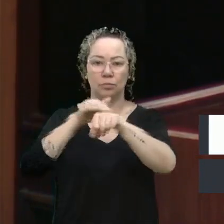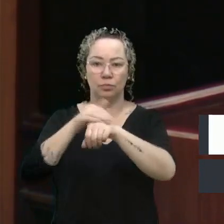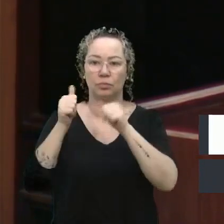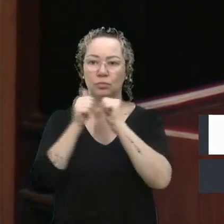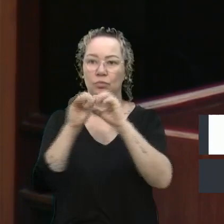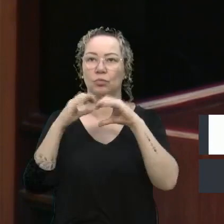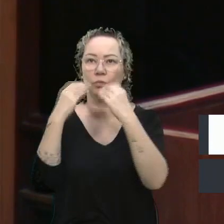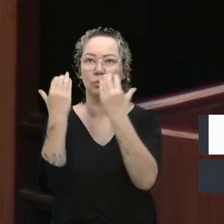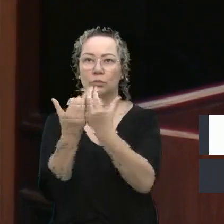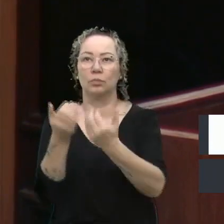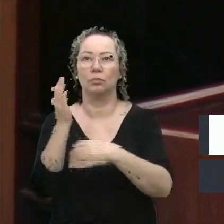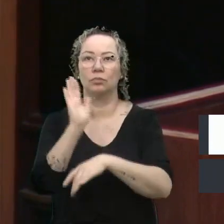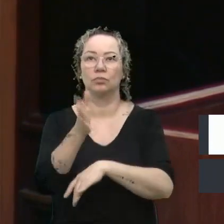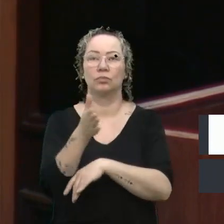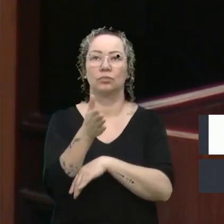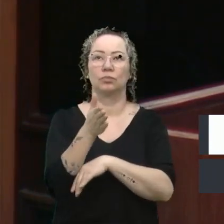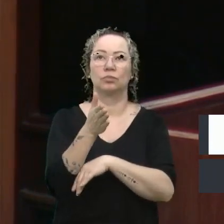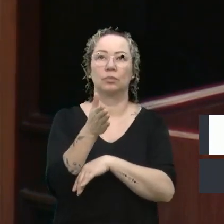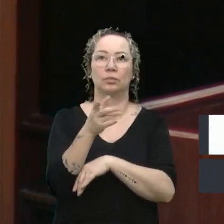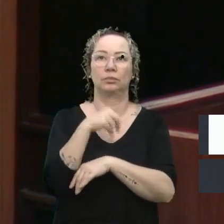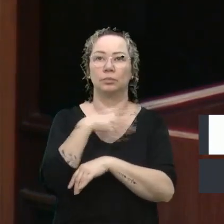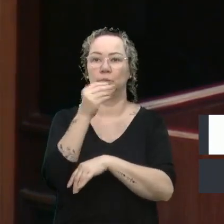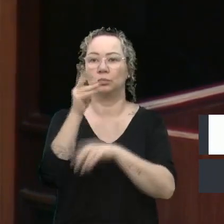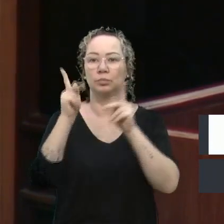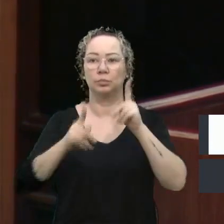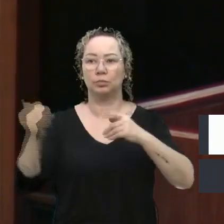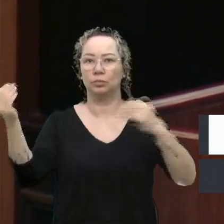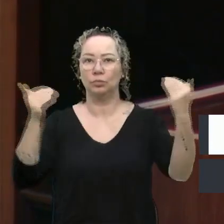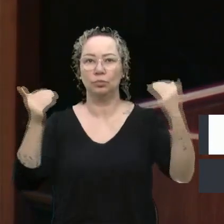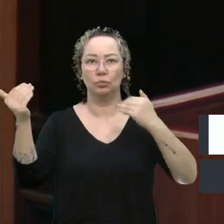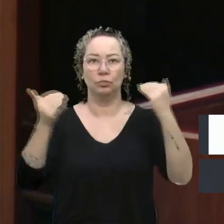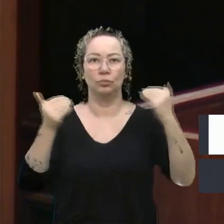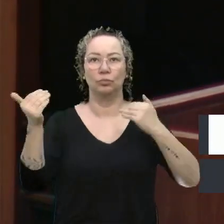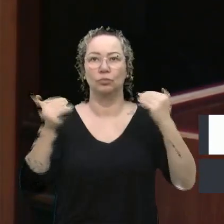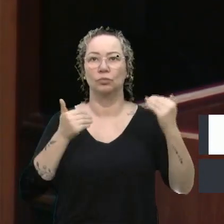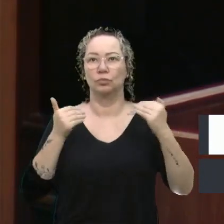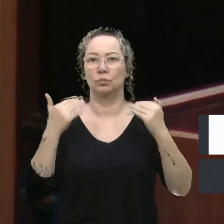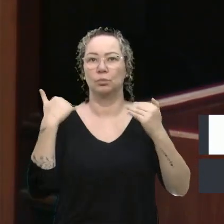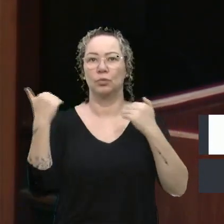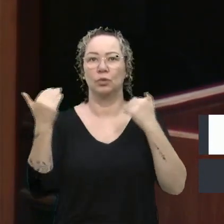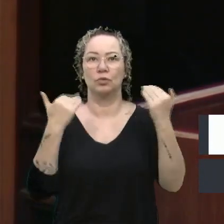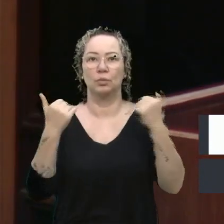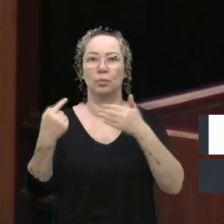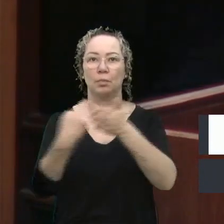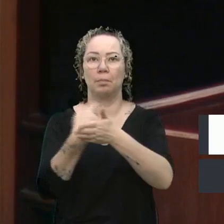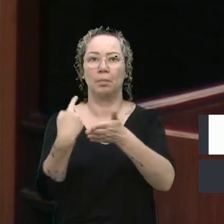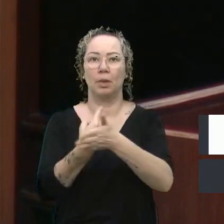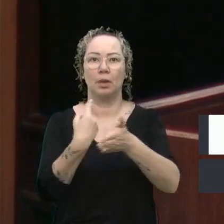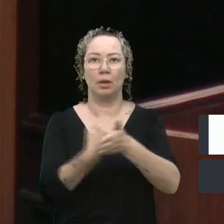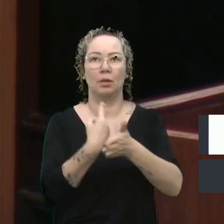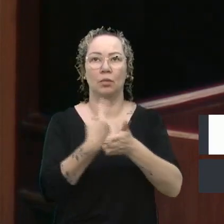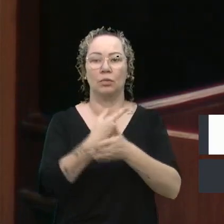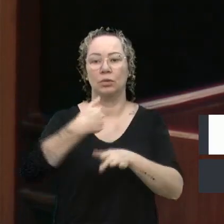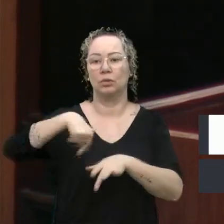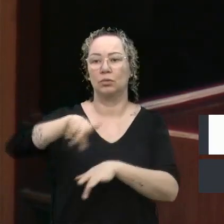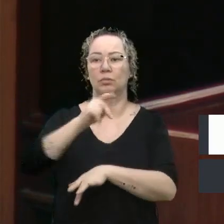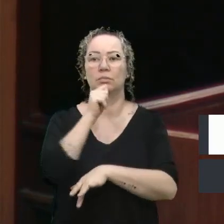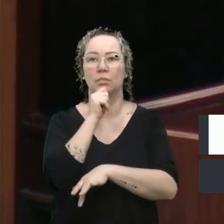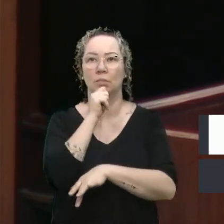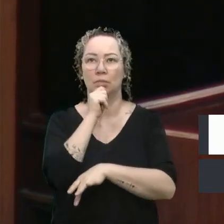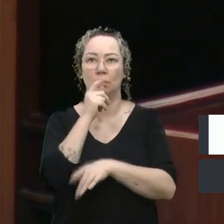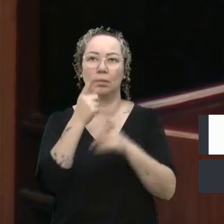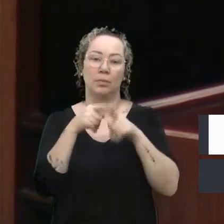Já veio várias pessoas da comunidade, inclusive com algumas perguntas que ainda nós, pelo menos o meu